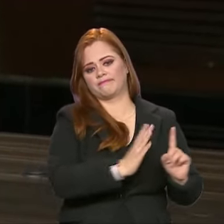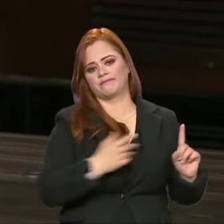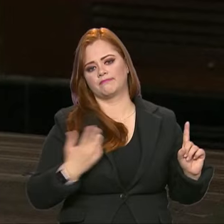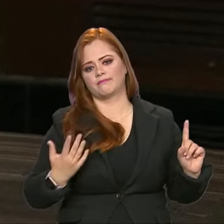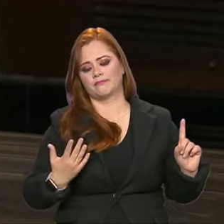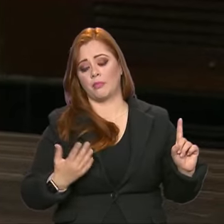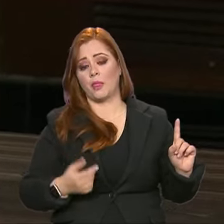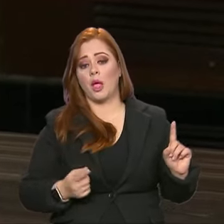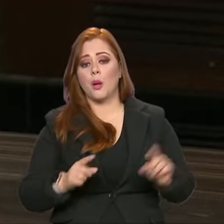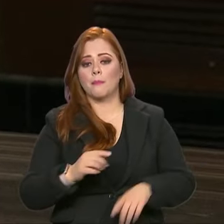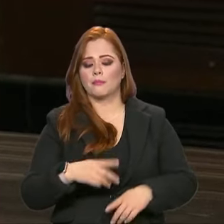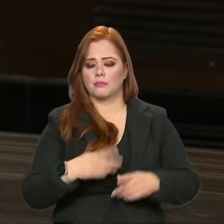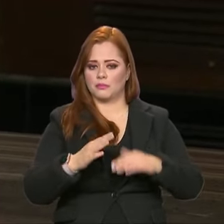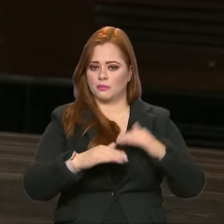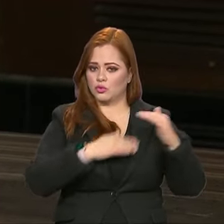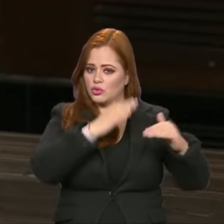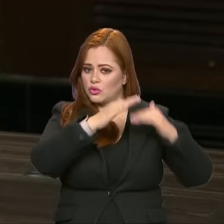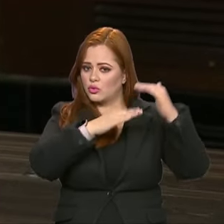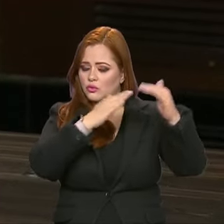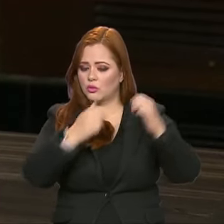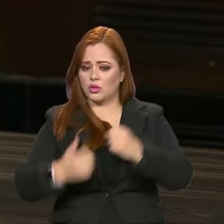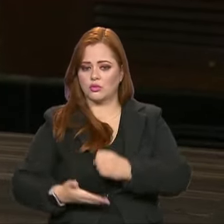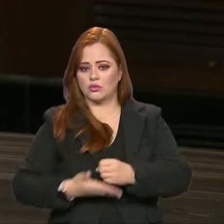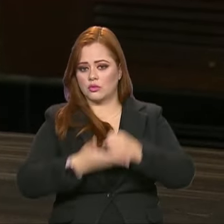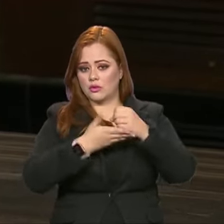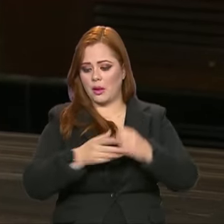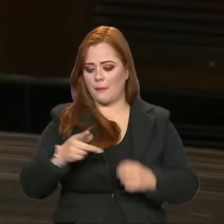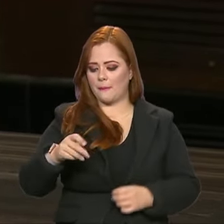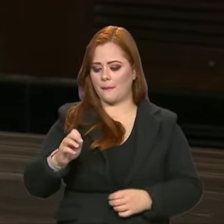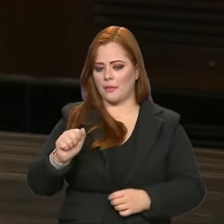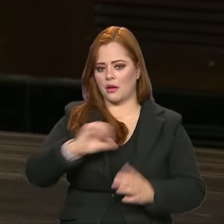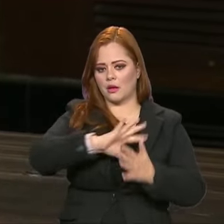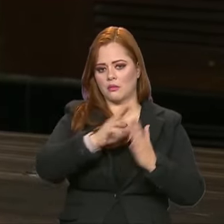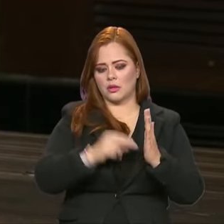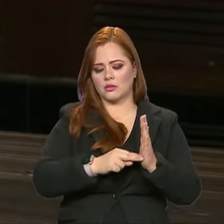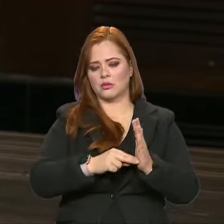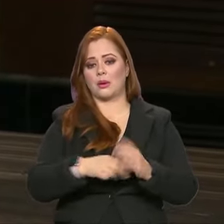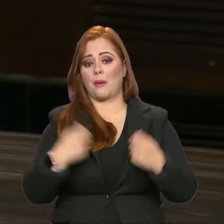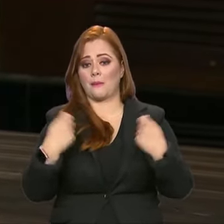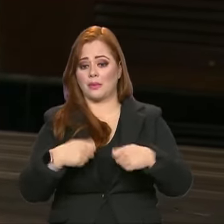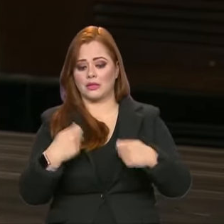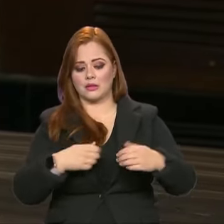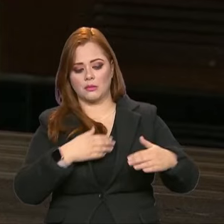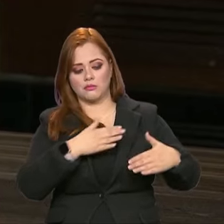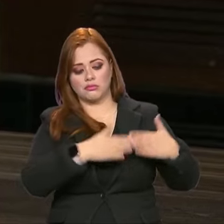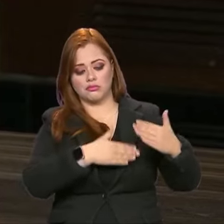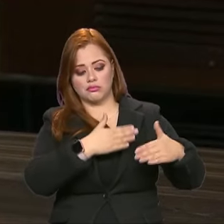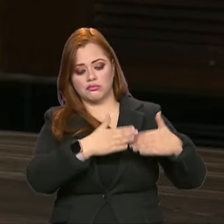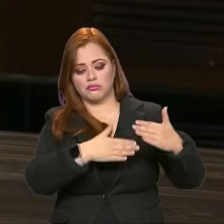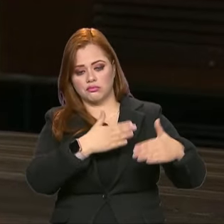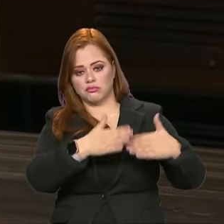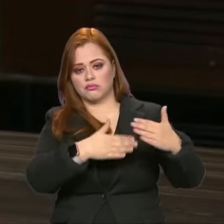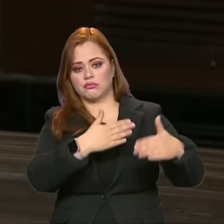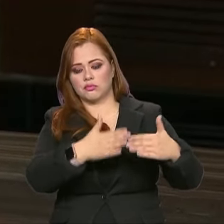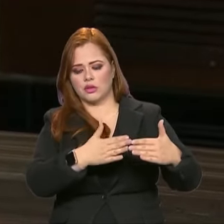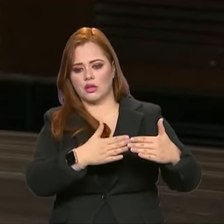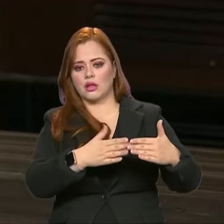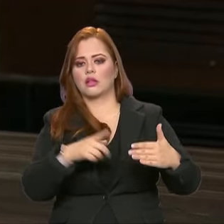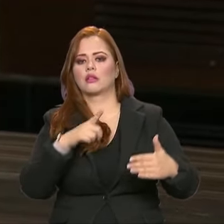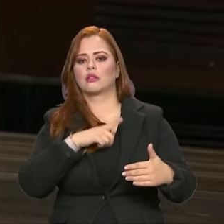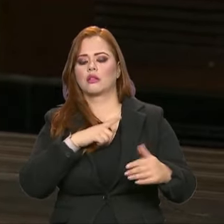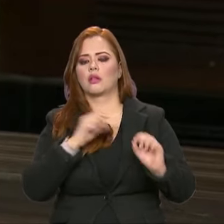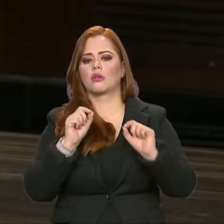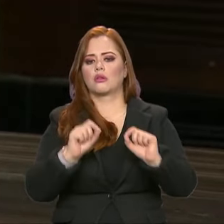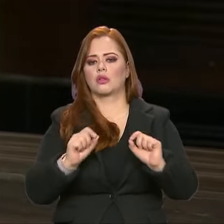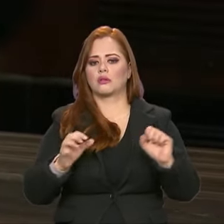Para um desenvolvimento sustentável da Pan-Amazônia, é preciso avançar na regularização fundiária, que garanta o direito dos